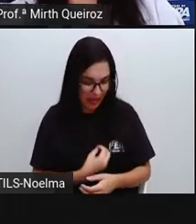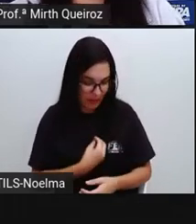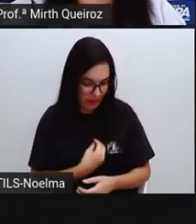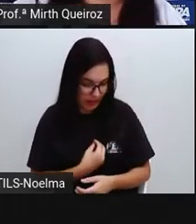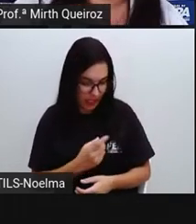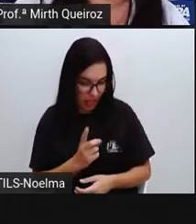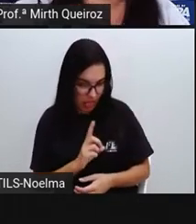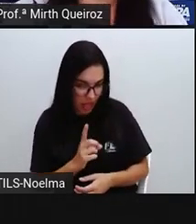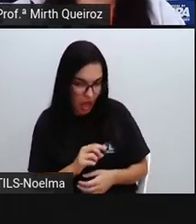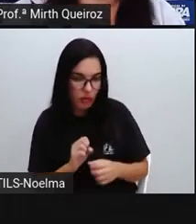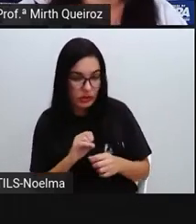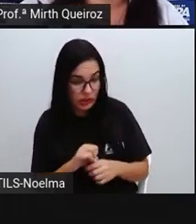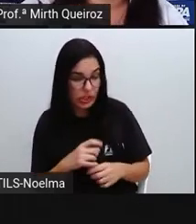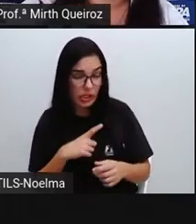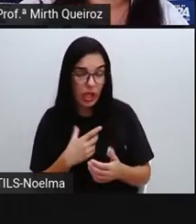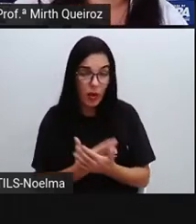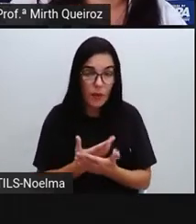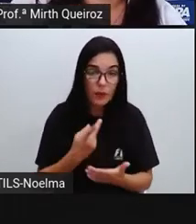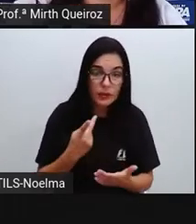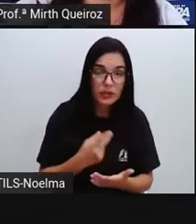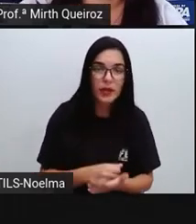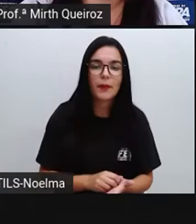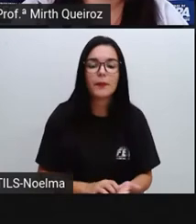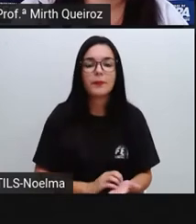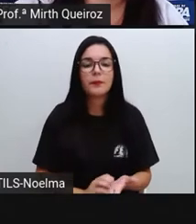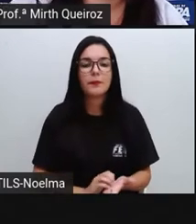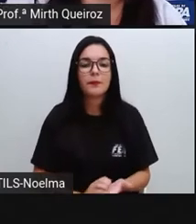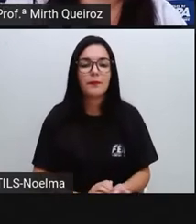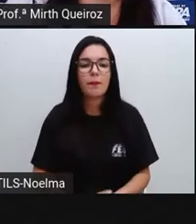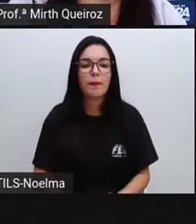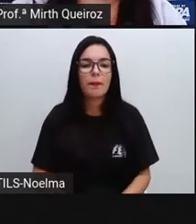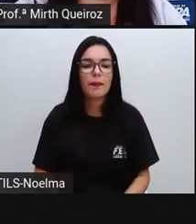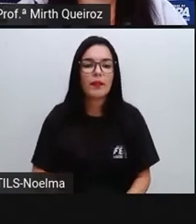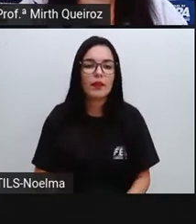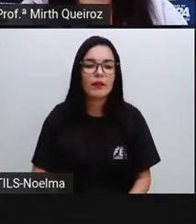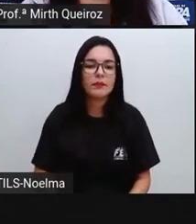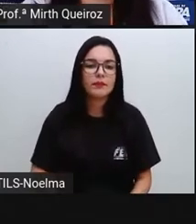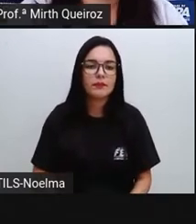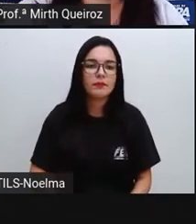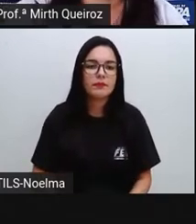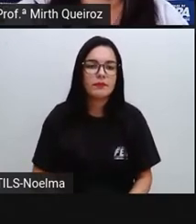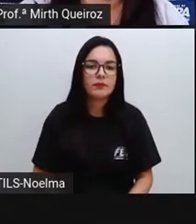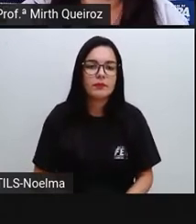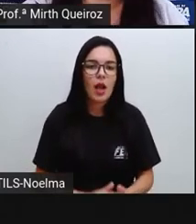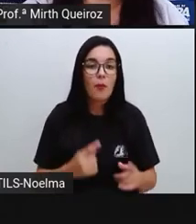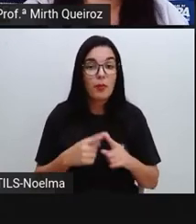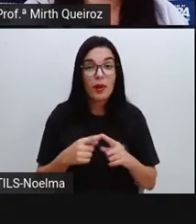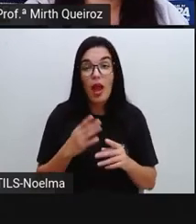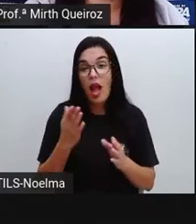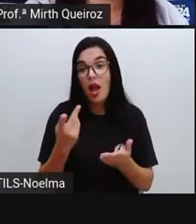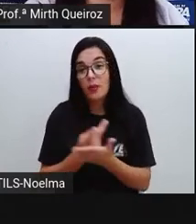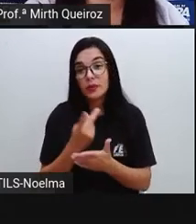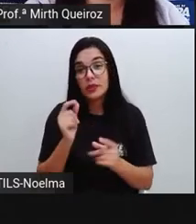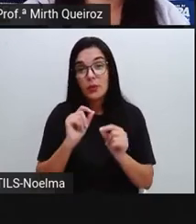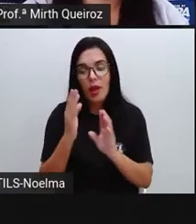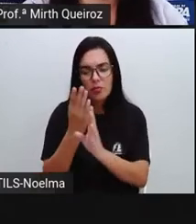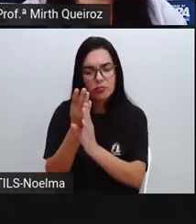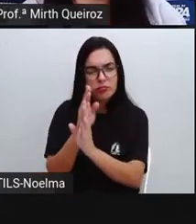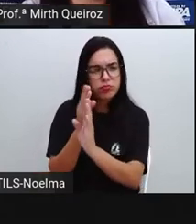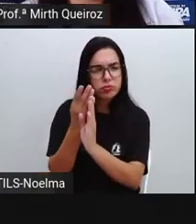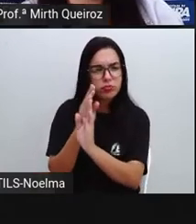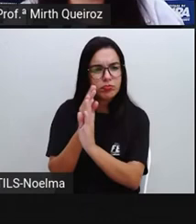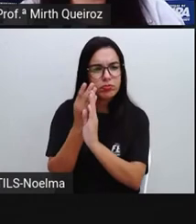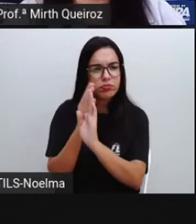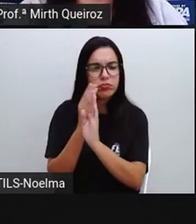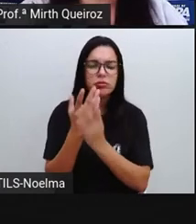não presencial ou semipresencial, que aconteceu no formato híbrido, né? Falando sobre o formato híbrido,